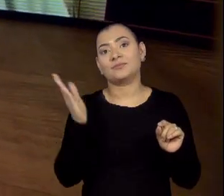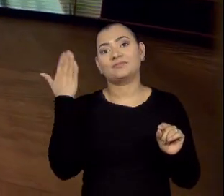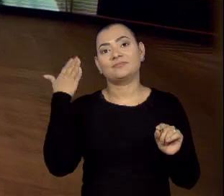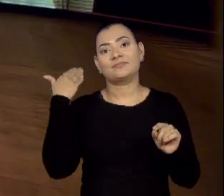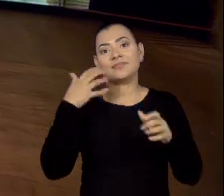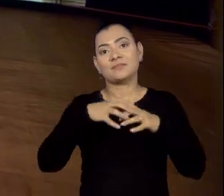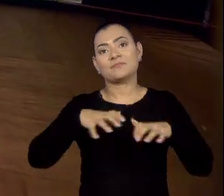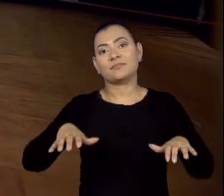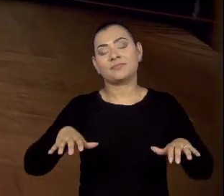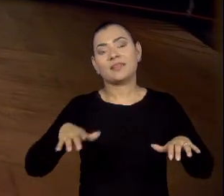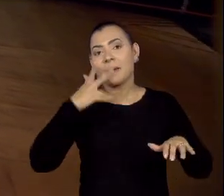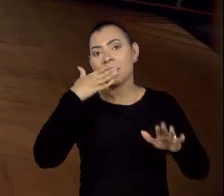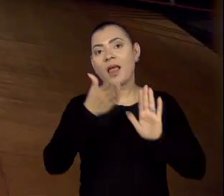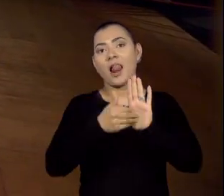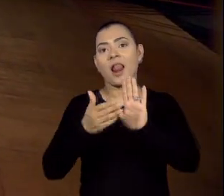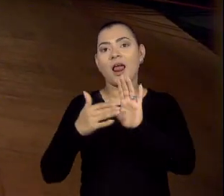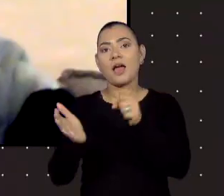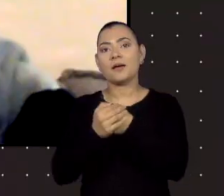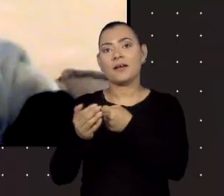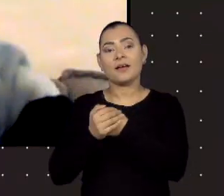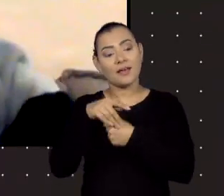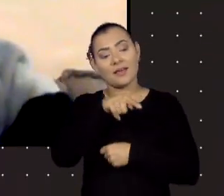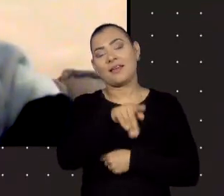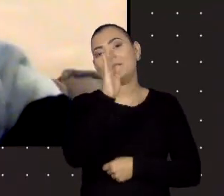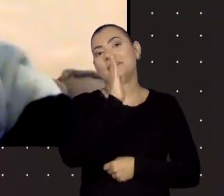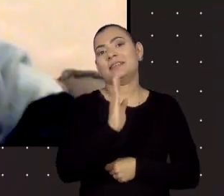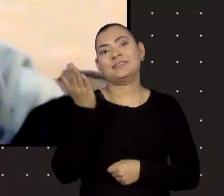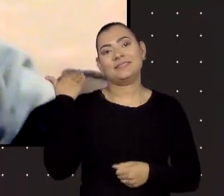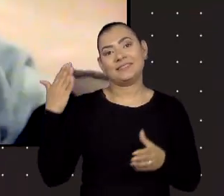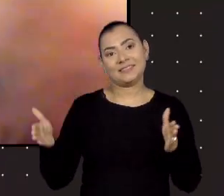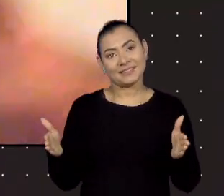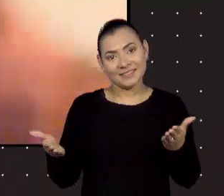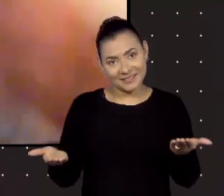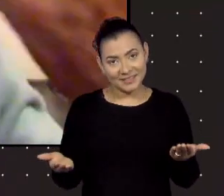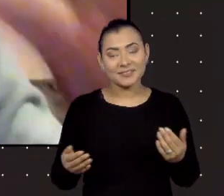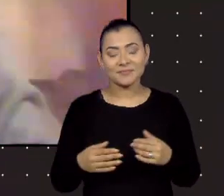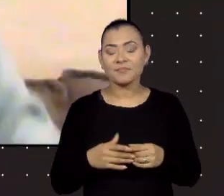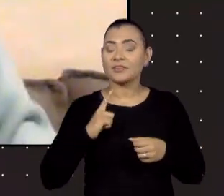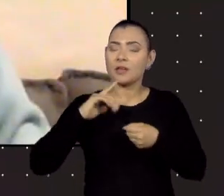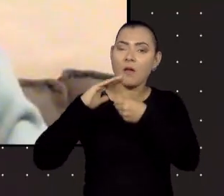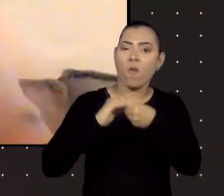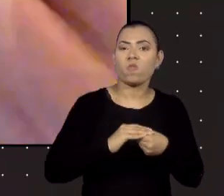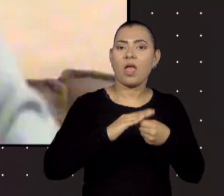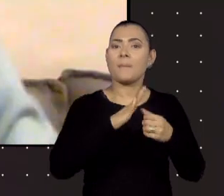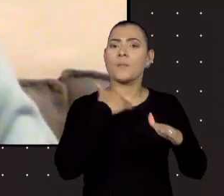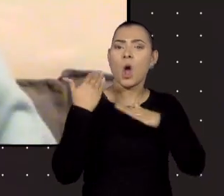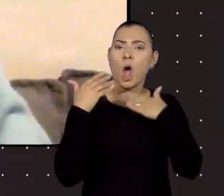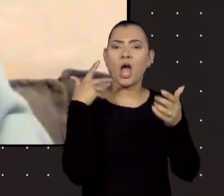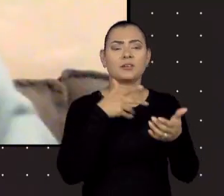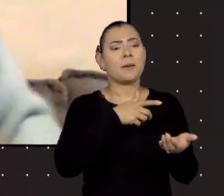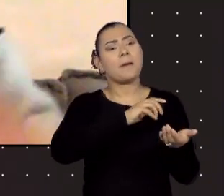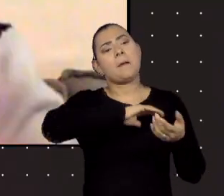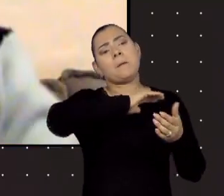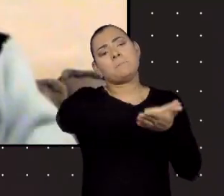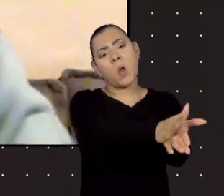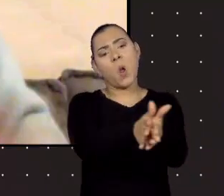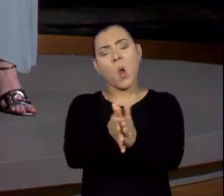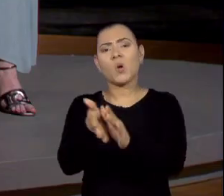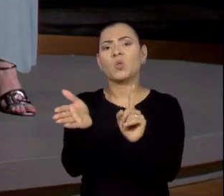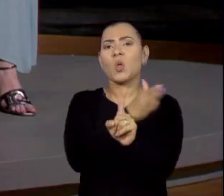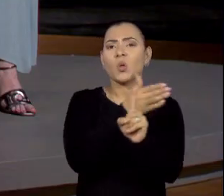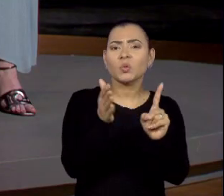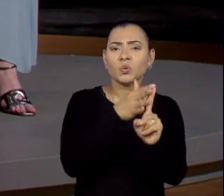fragmentado e explodido, porque o Brasil tinha explodido naquele tempo, sabe? Repressão, morte, violência,